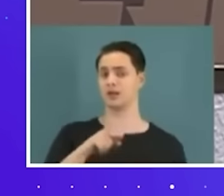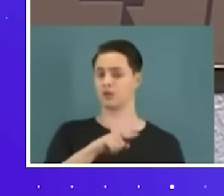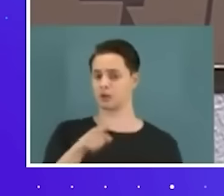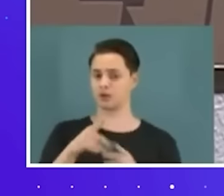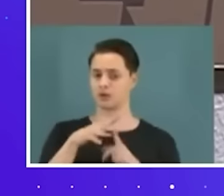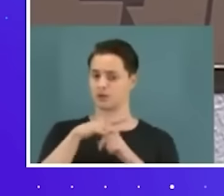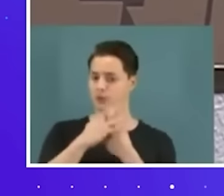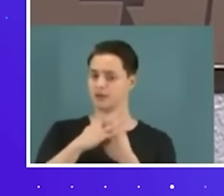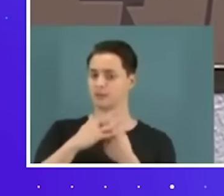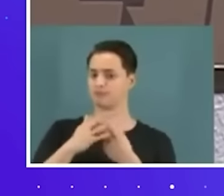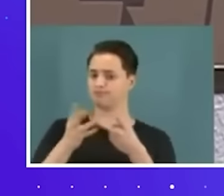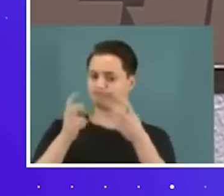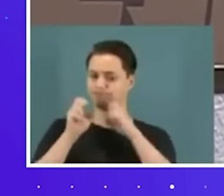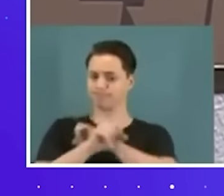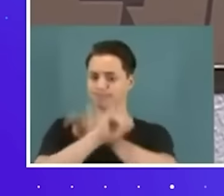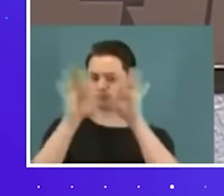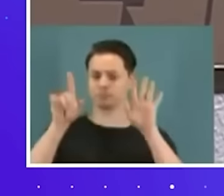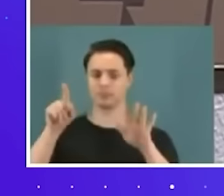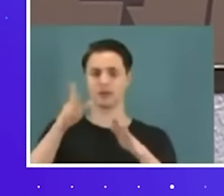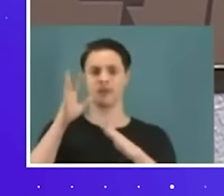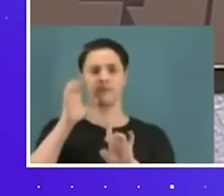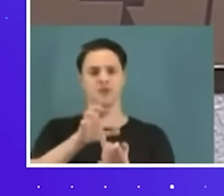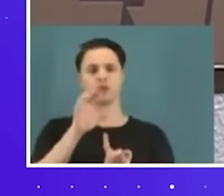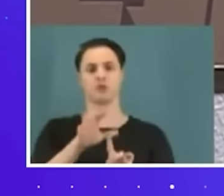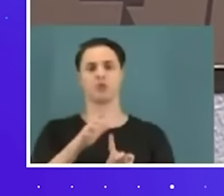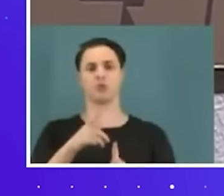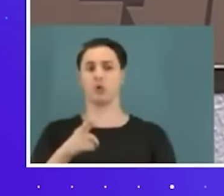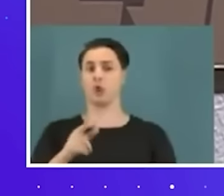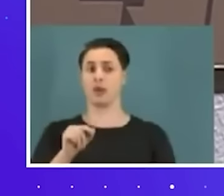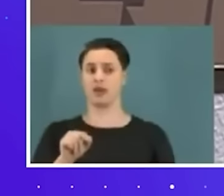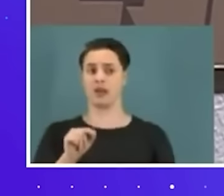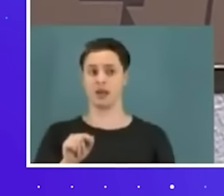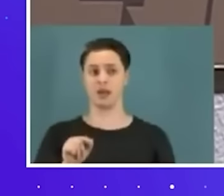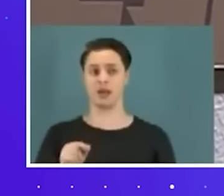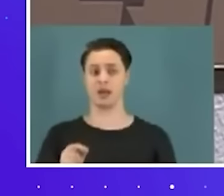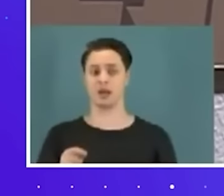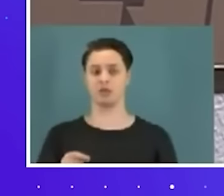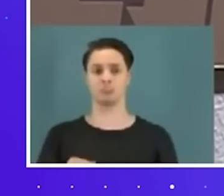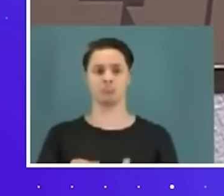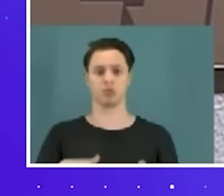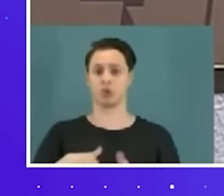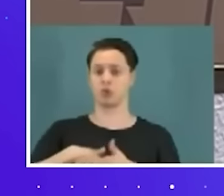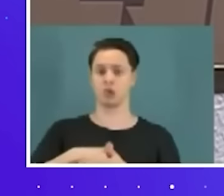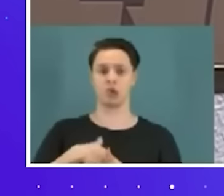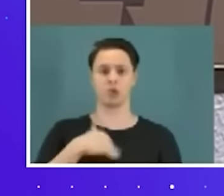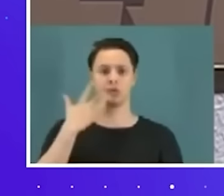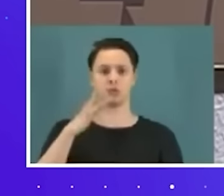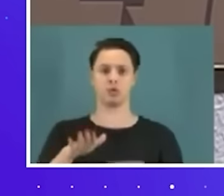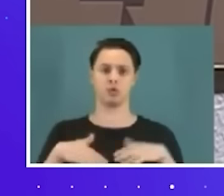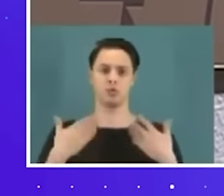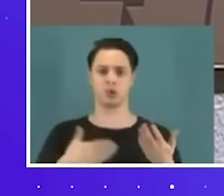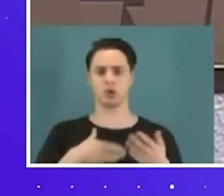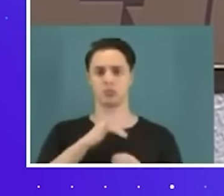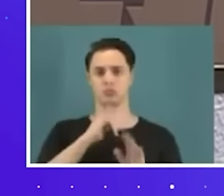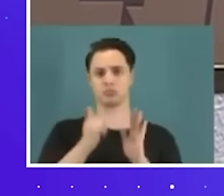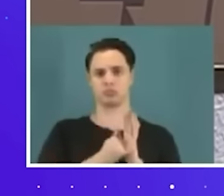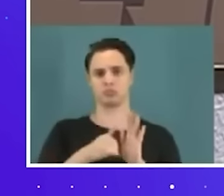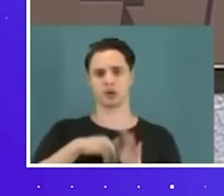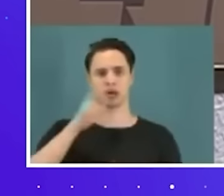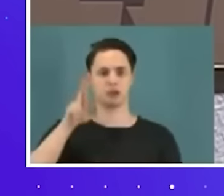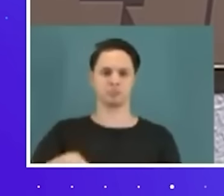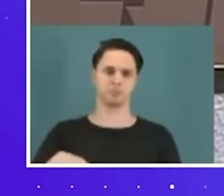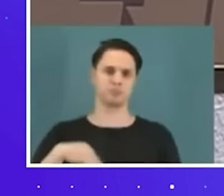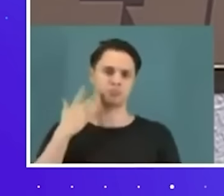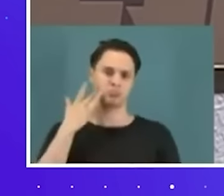nas partidas do Campeonato Brasileiro no fim do encontro a CPI considerou que existem indícios mas não quis tratar o material de